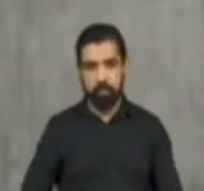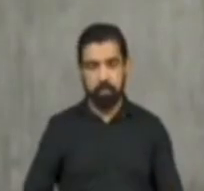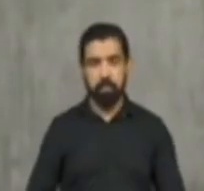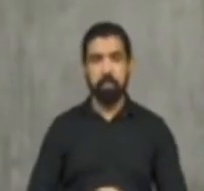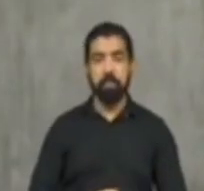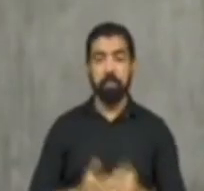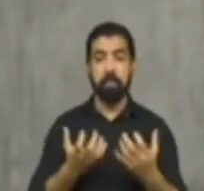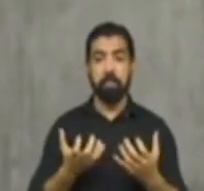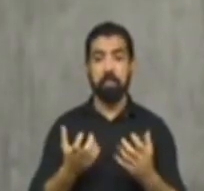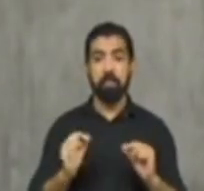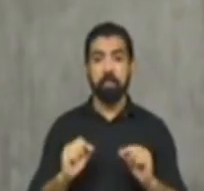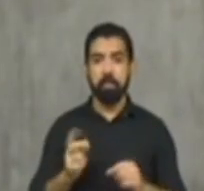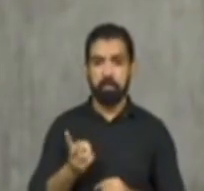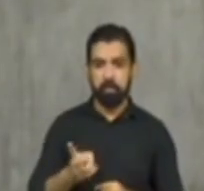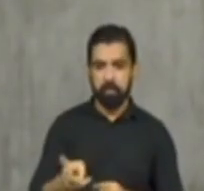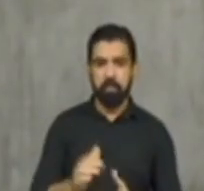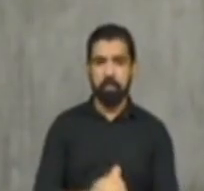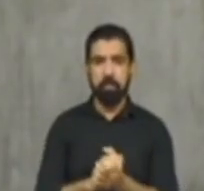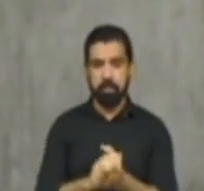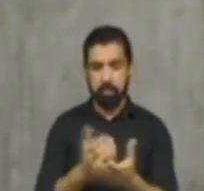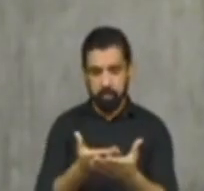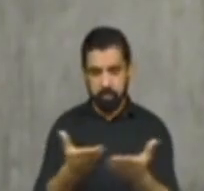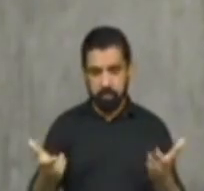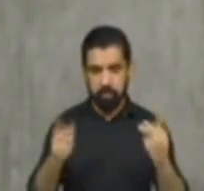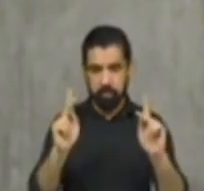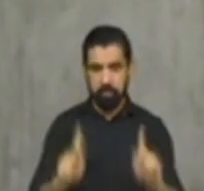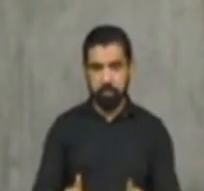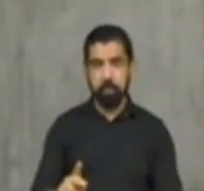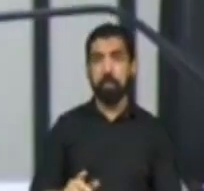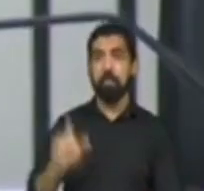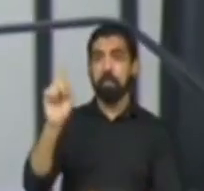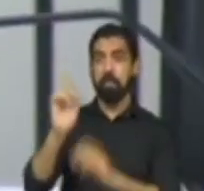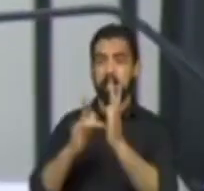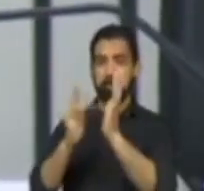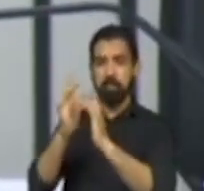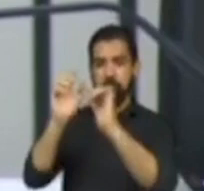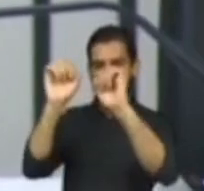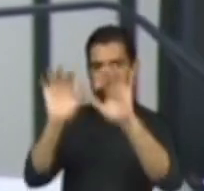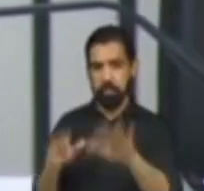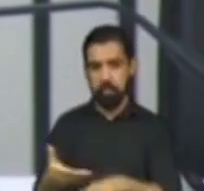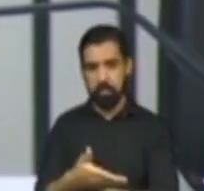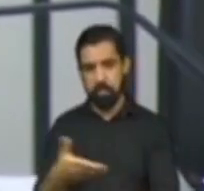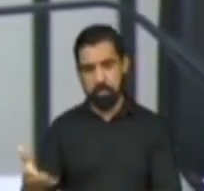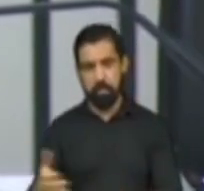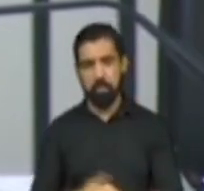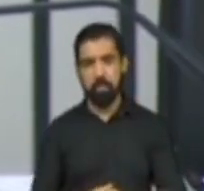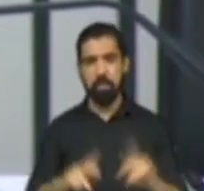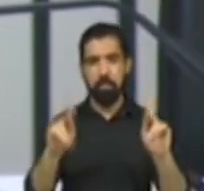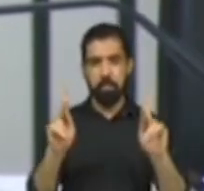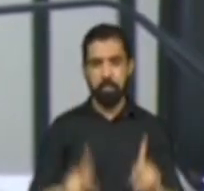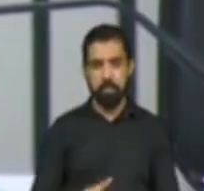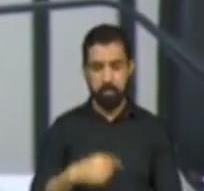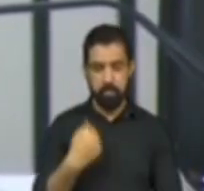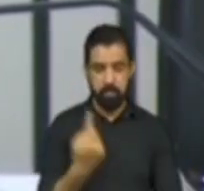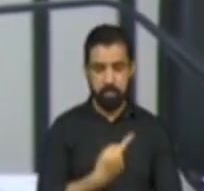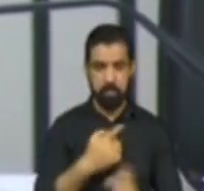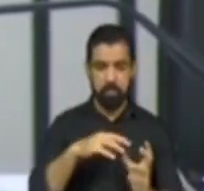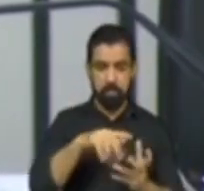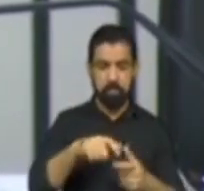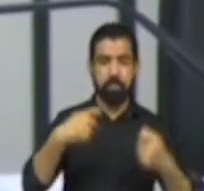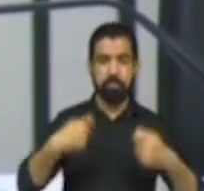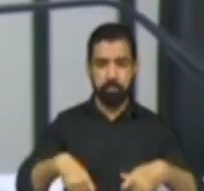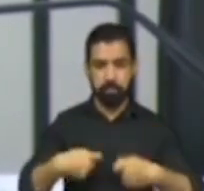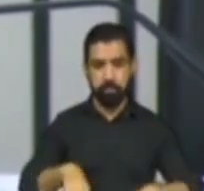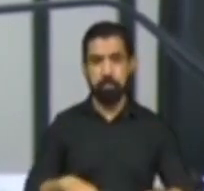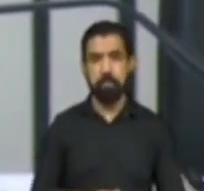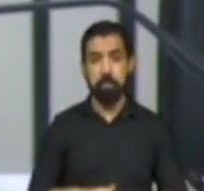Eu quero, como sempre, cumprimentar a todos com a paz de nosso Senhor e Salvador Jesus Cristo, a paz que tanto o nosso mundo precisa desse